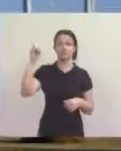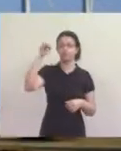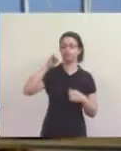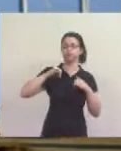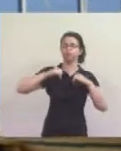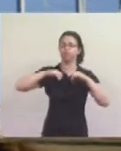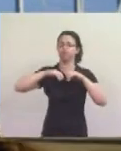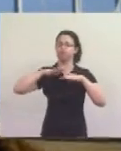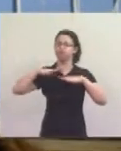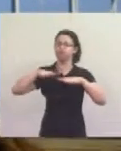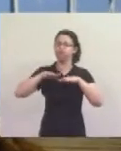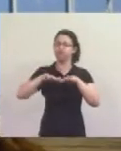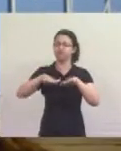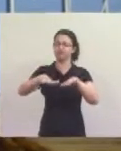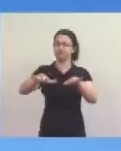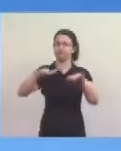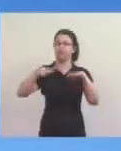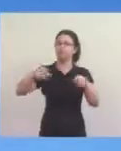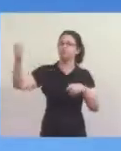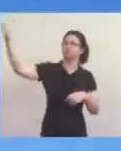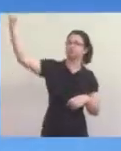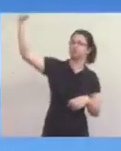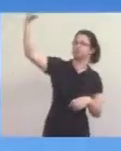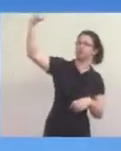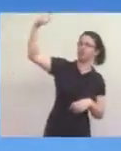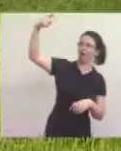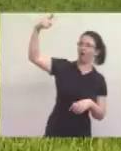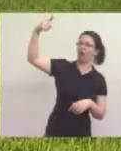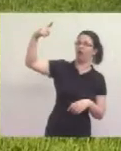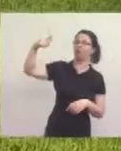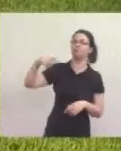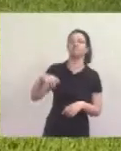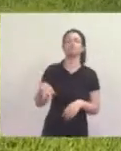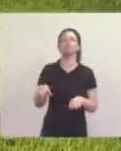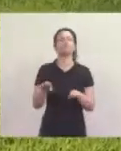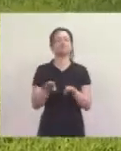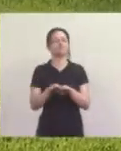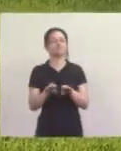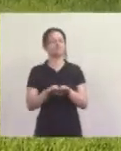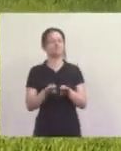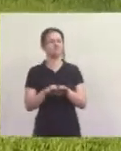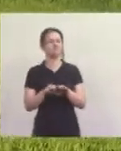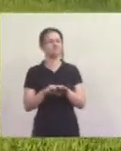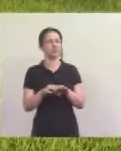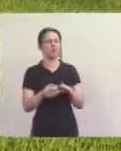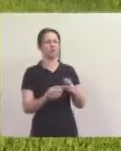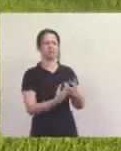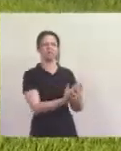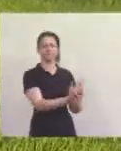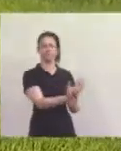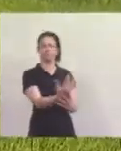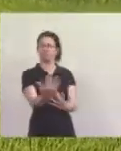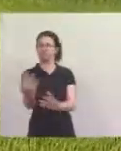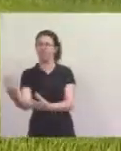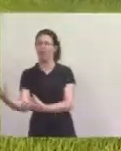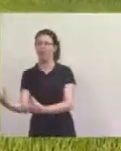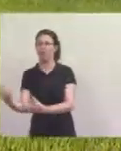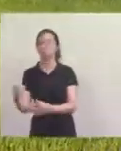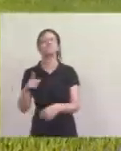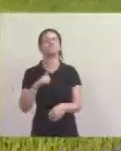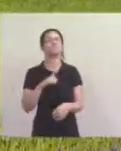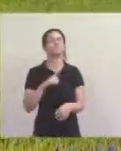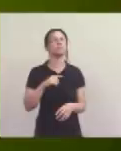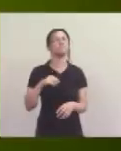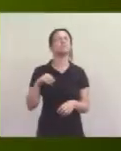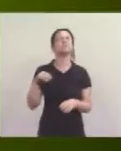gerar energia eólica, temos sol para energia solar, temos grandes áreas agrícolas com potencial para produzir